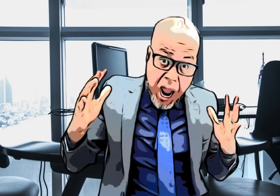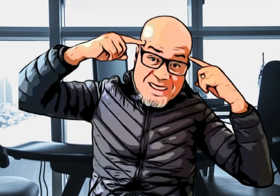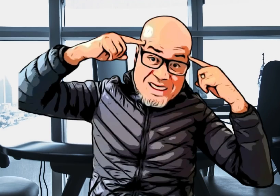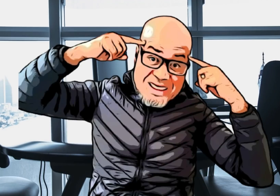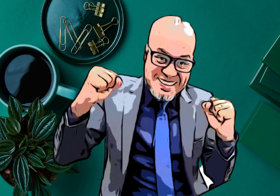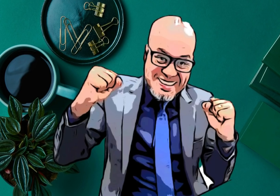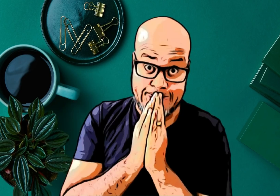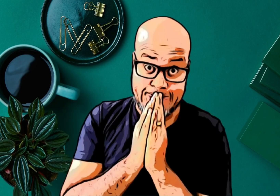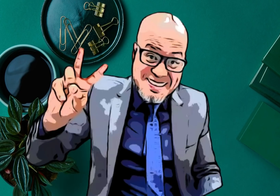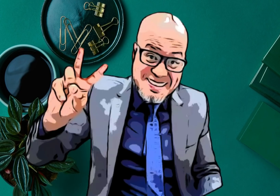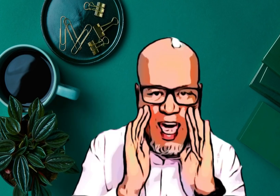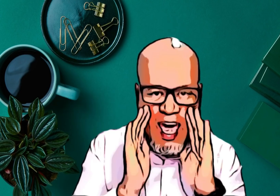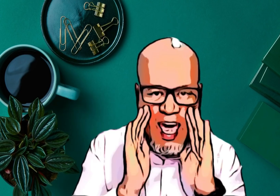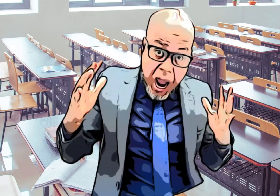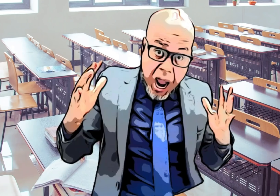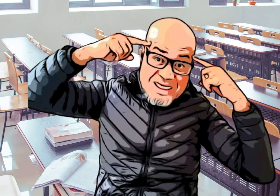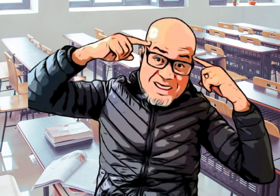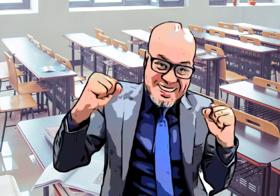Legenda Legenda